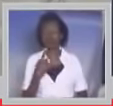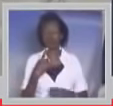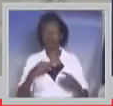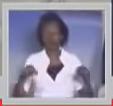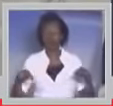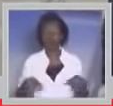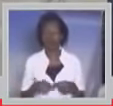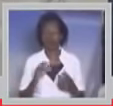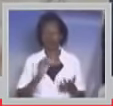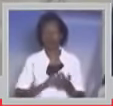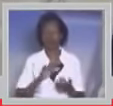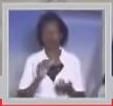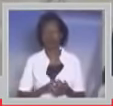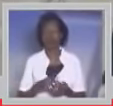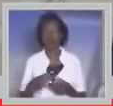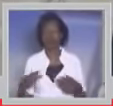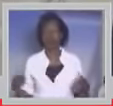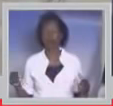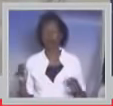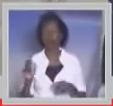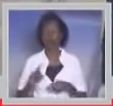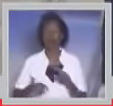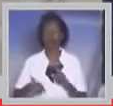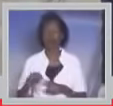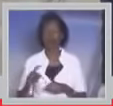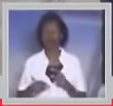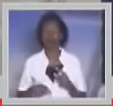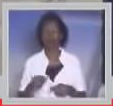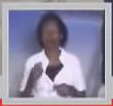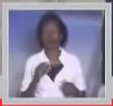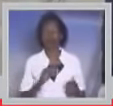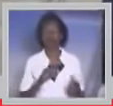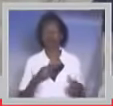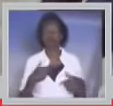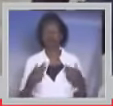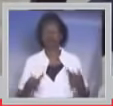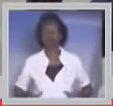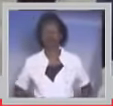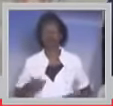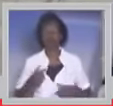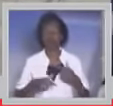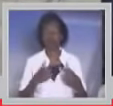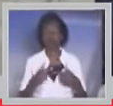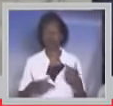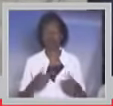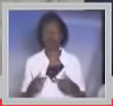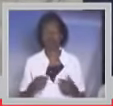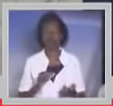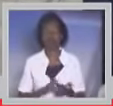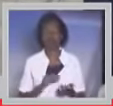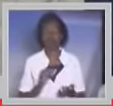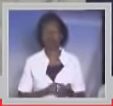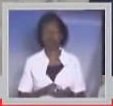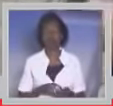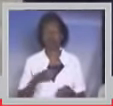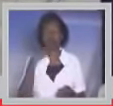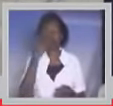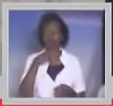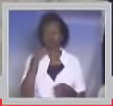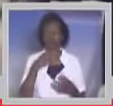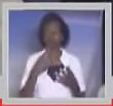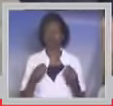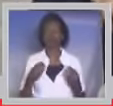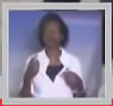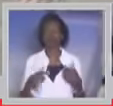de condições materiais e humanas de trabalho é tudo isso jornada estafante de trabalho professora